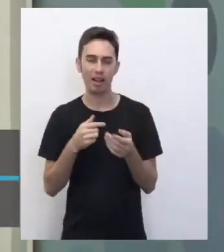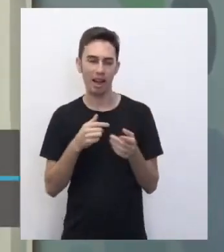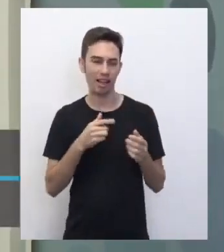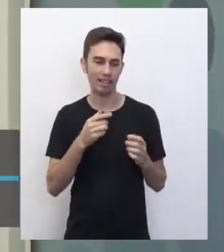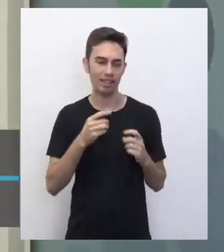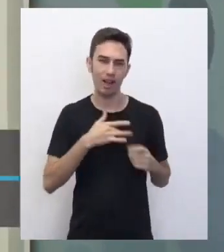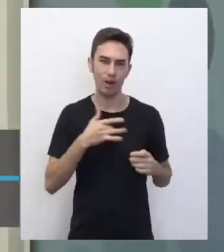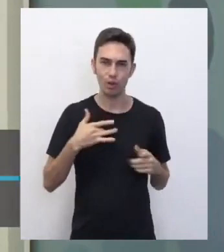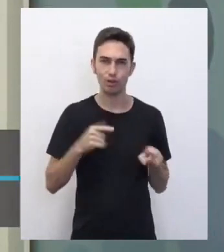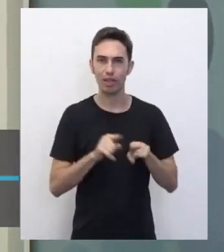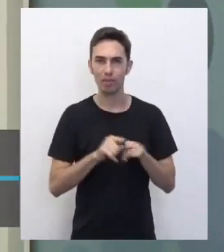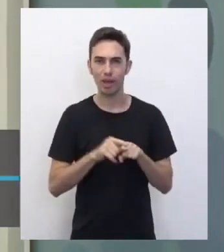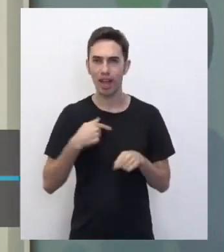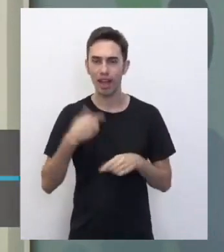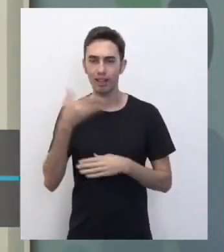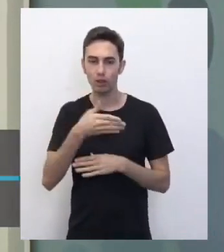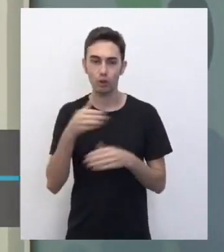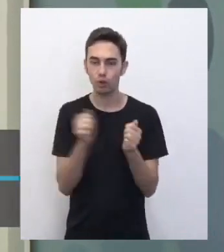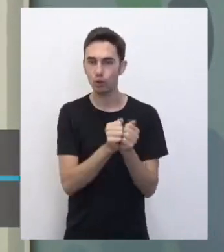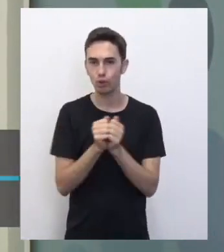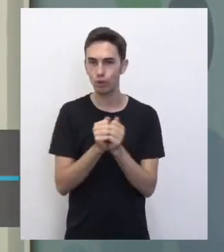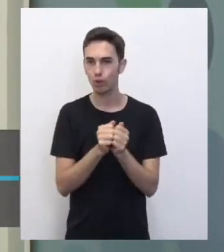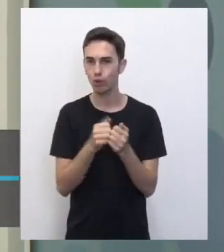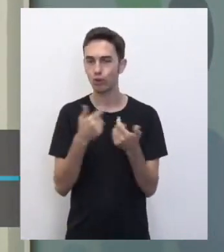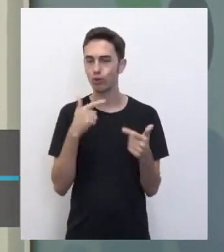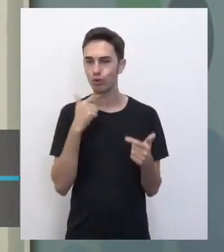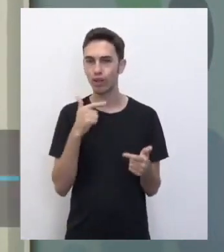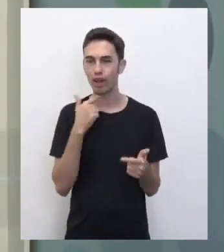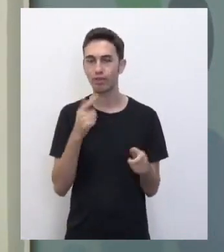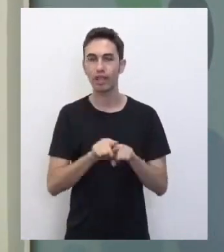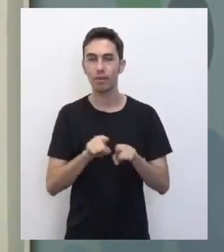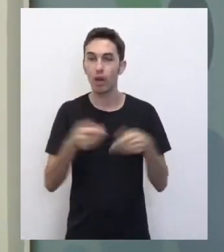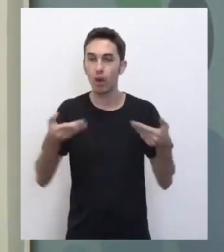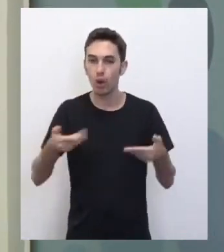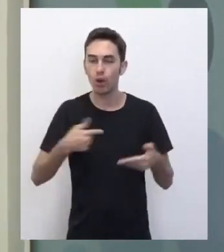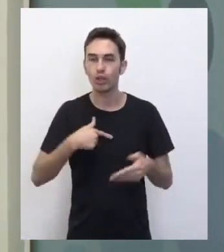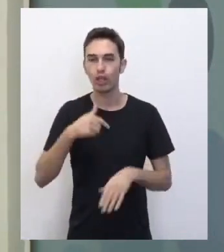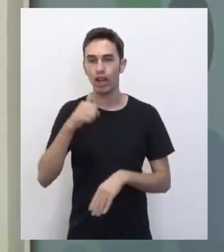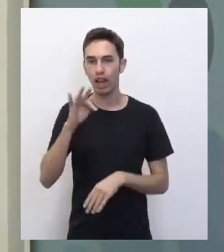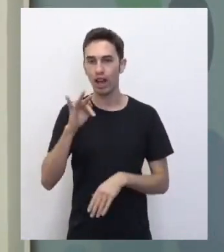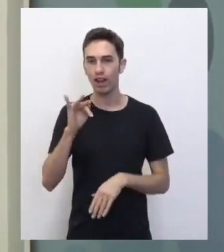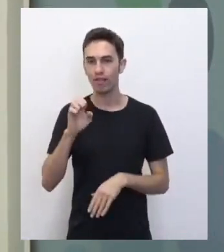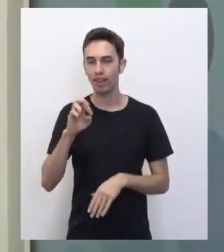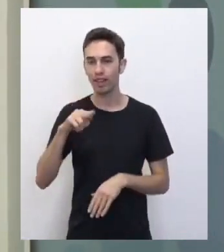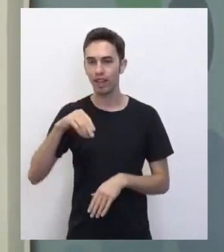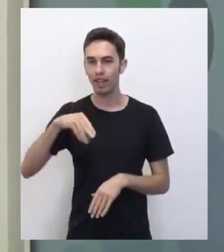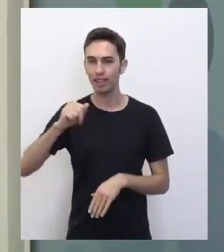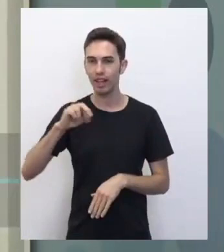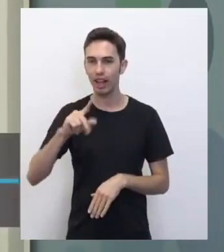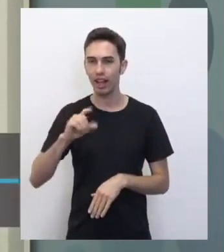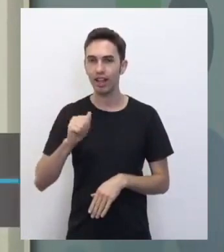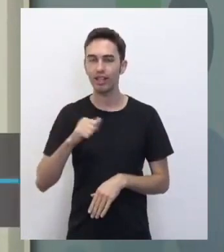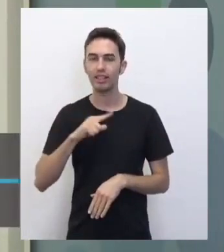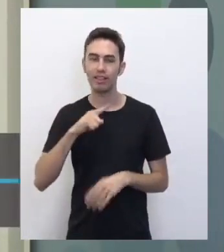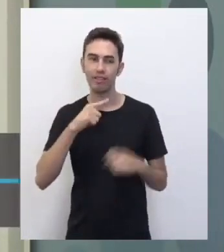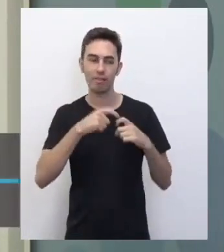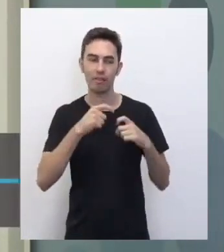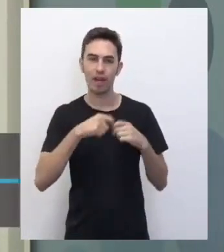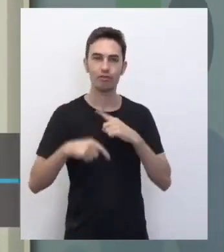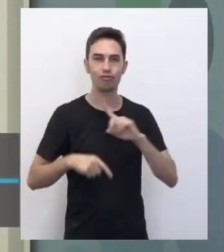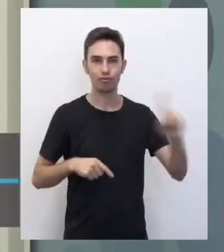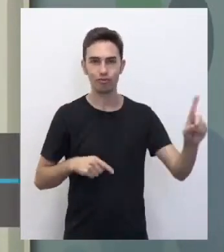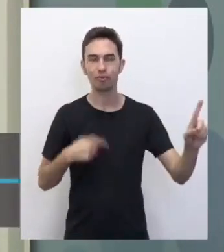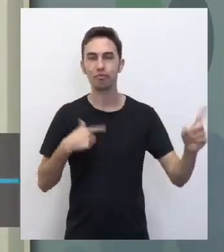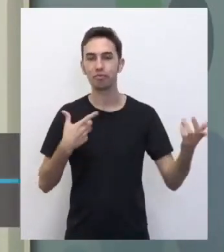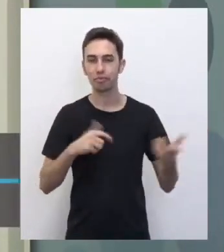pude me fazer presente em algumas aulas da Fê. E hoje a Fê teve médico também, uma consulta, e por conta disso... Mas está tudo bem com ela, tá? Por